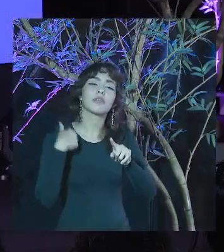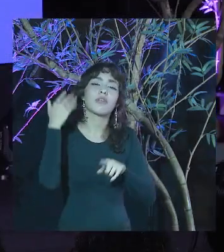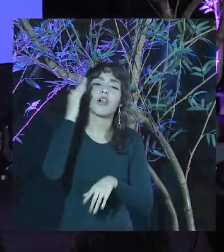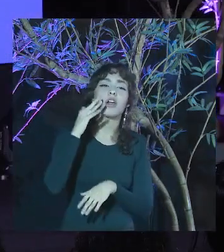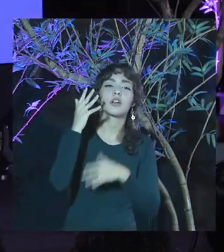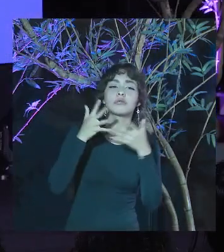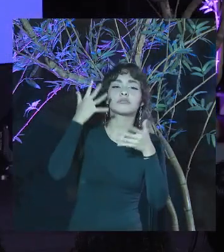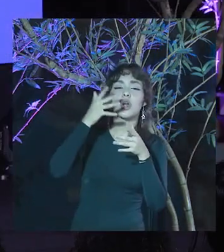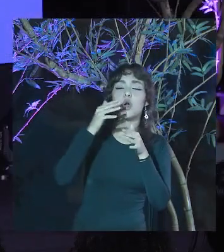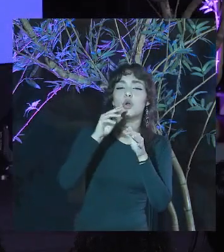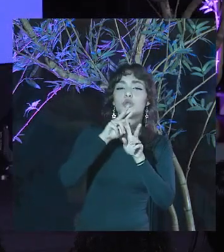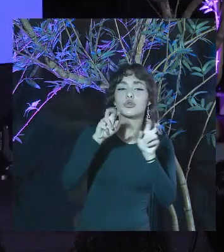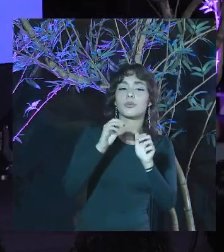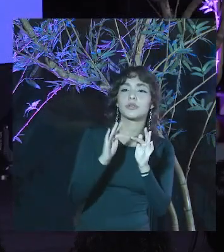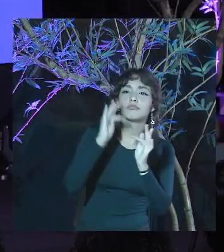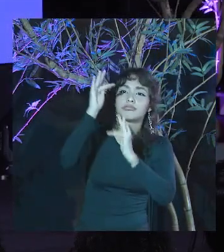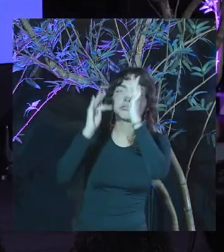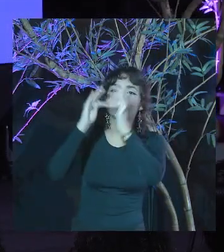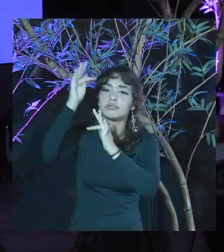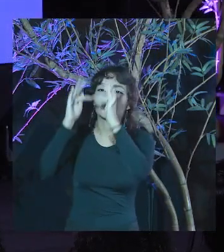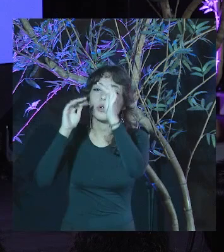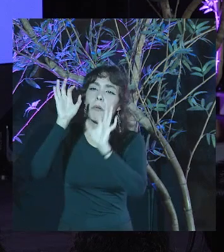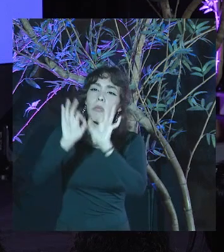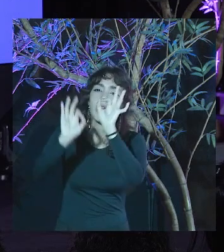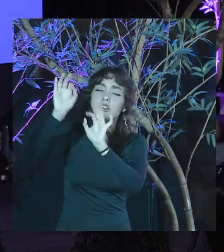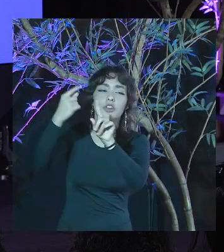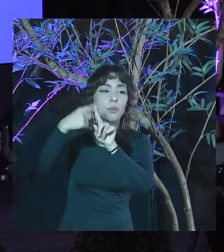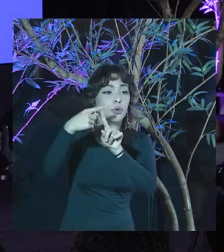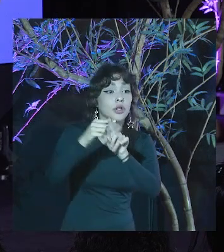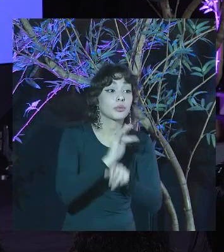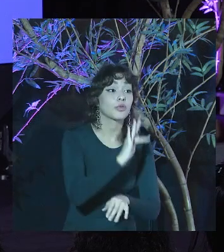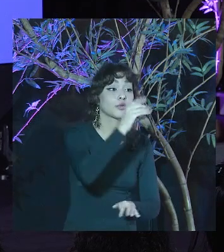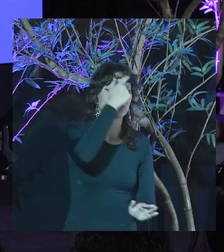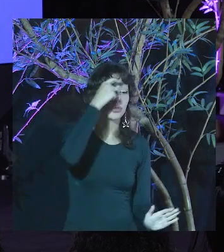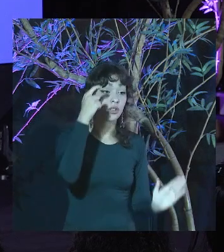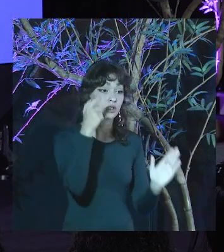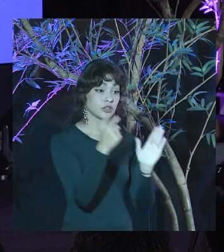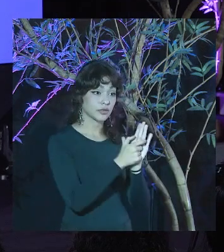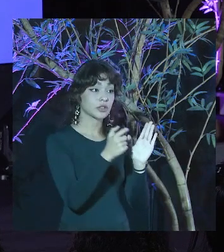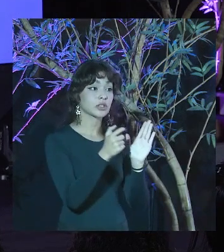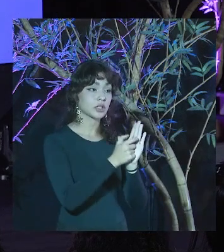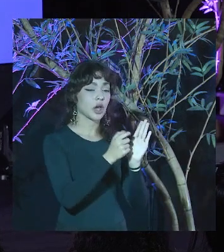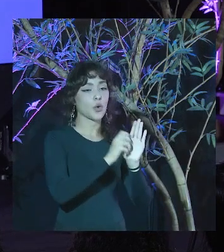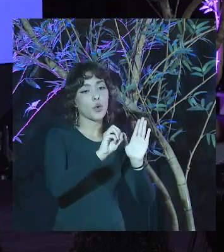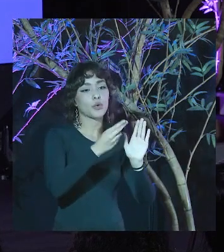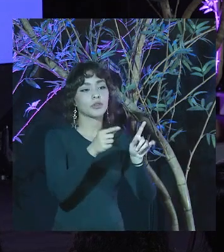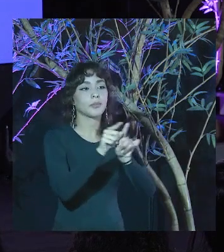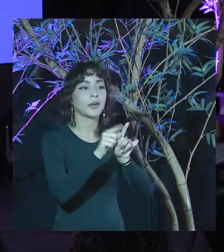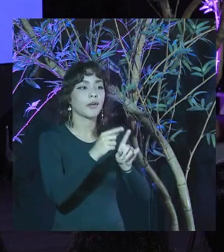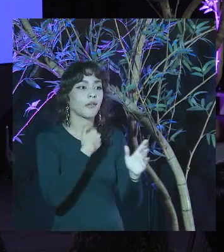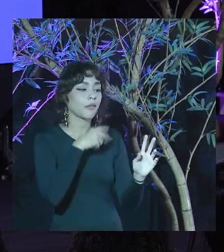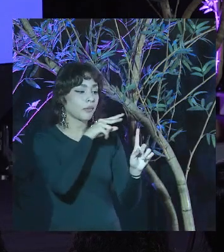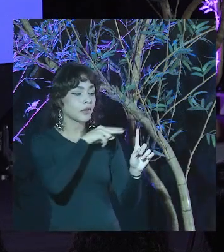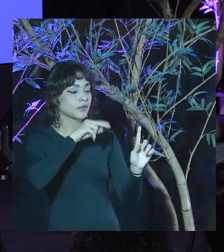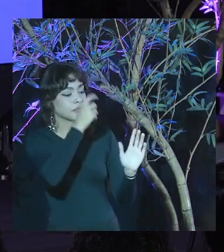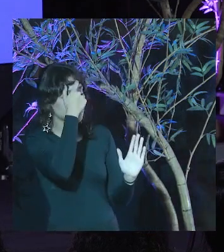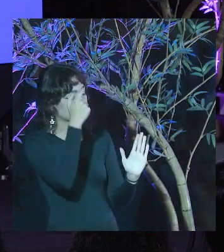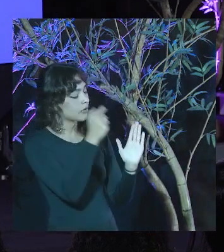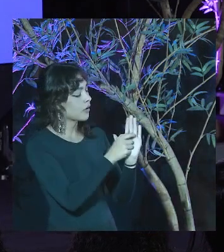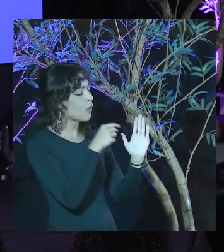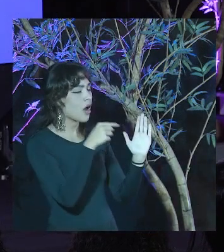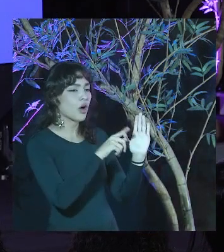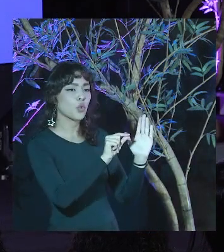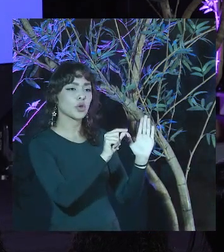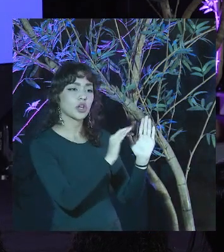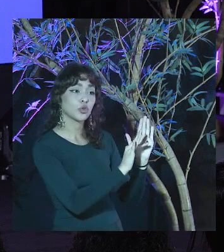futuro? Bom, o futuro da inteligência artificial, ou o que a gente vai entender de inteligência artificial, ela vai ser moldado